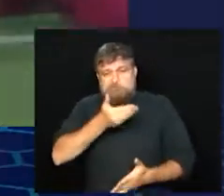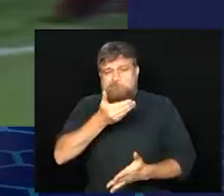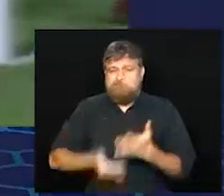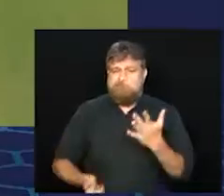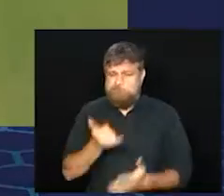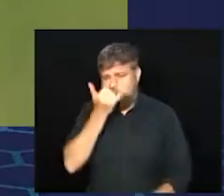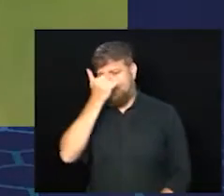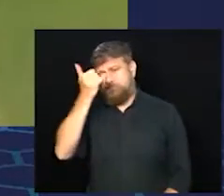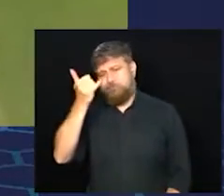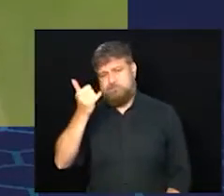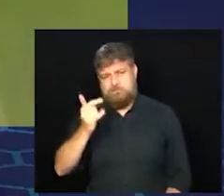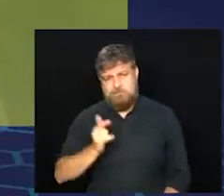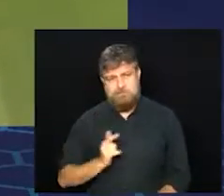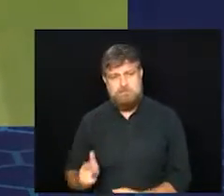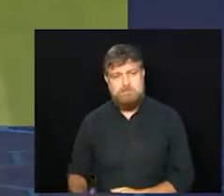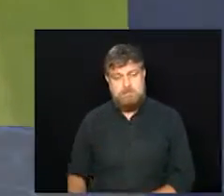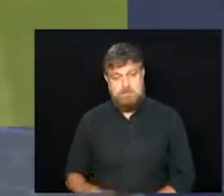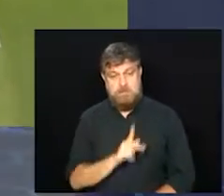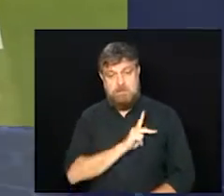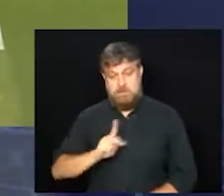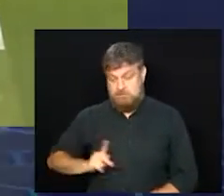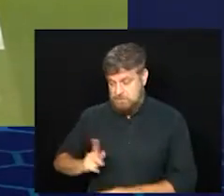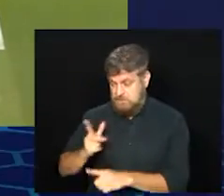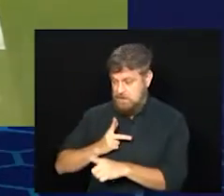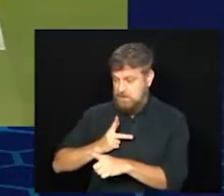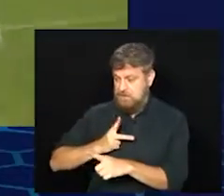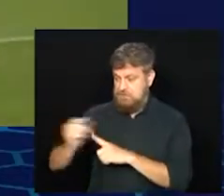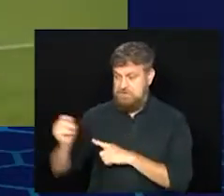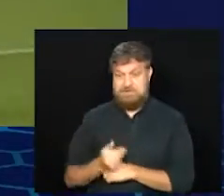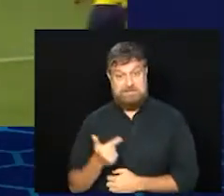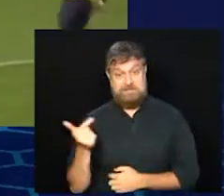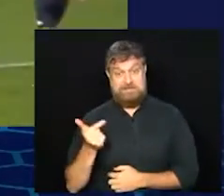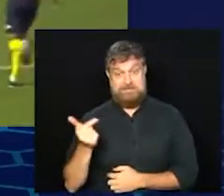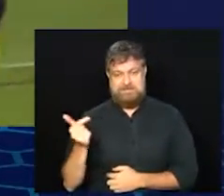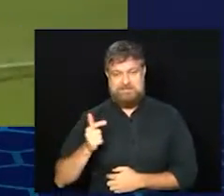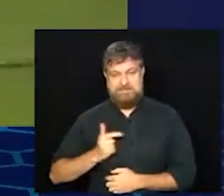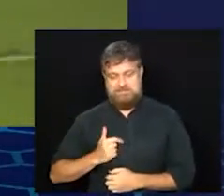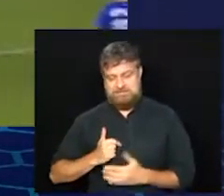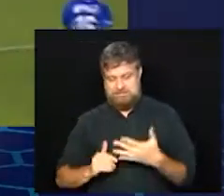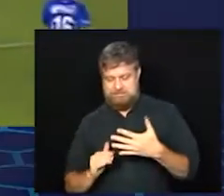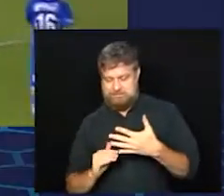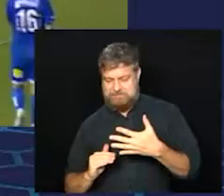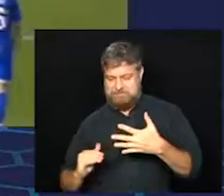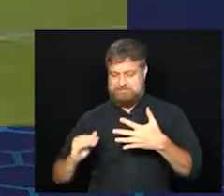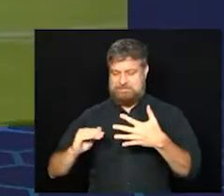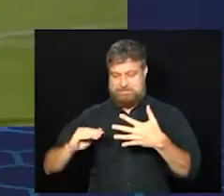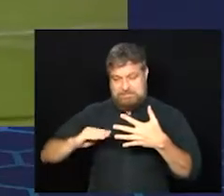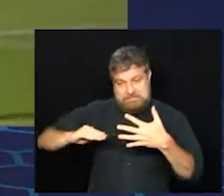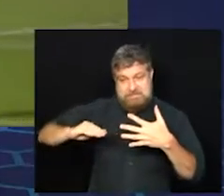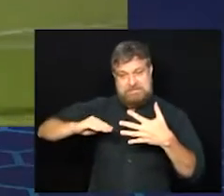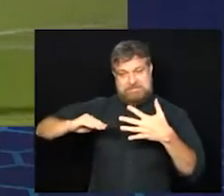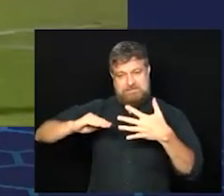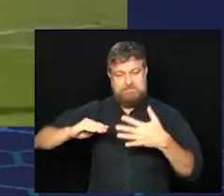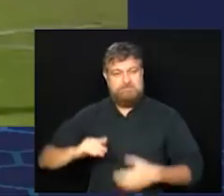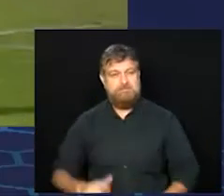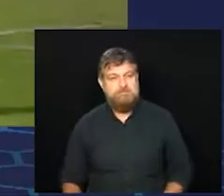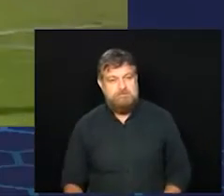de casa. Ponte Preta vence a segunda seguida e se afasta da zona de rebaixamento.